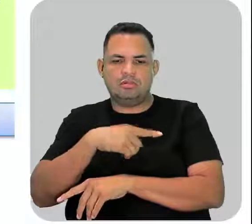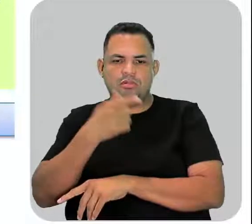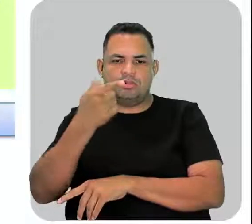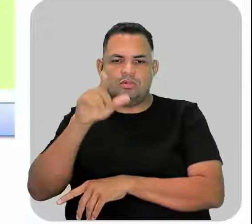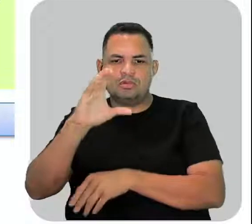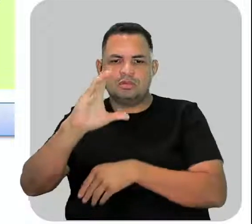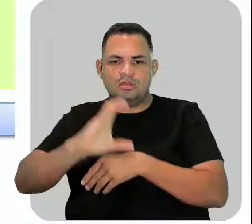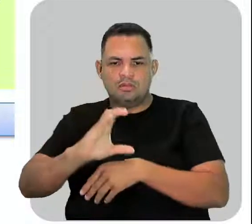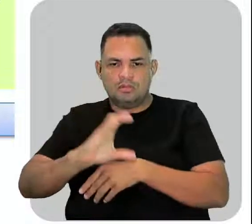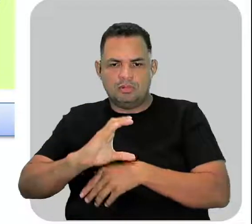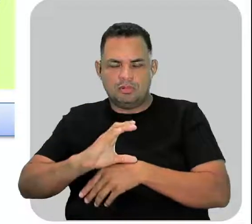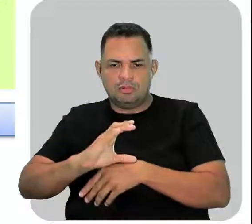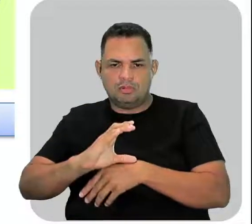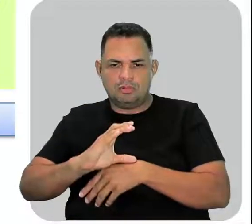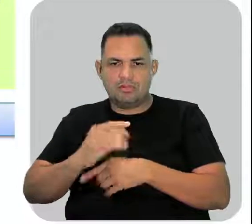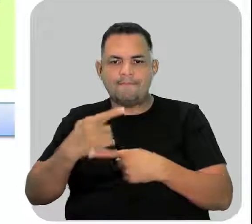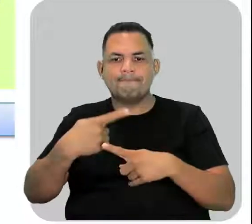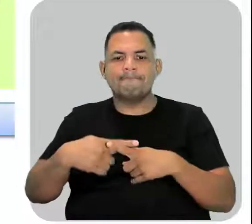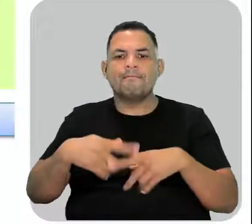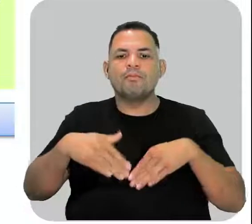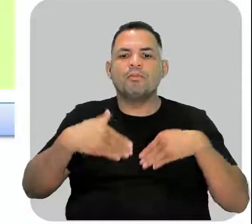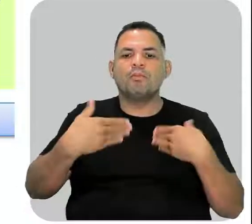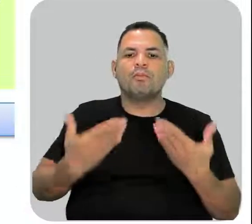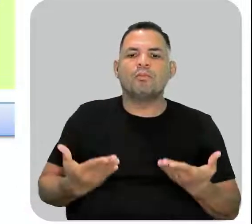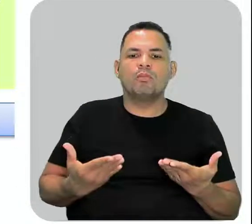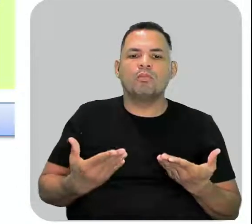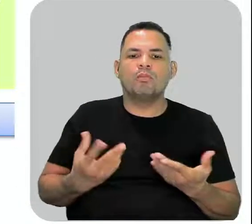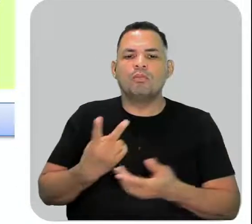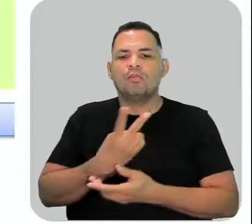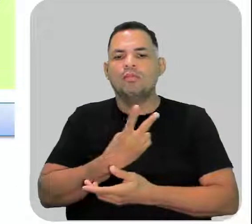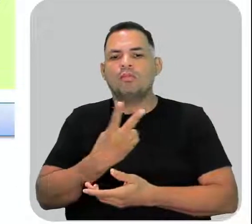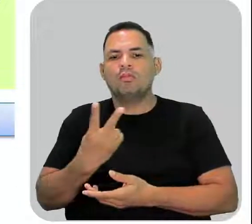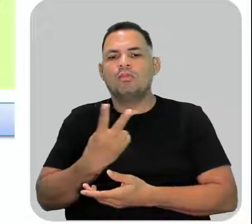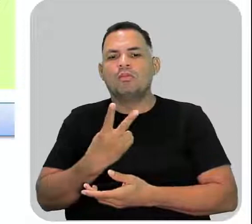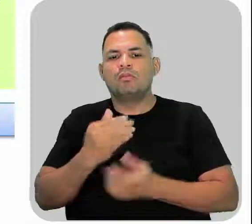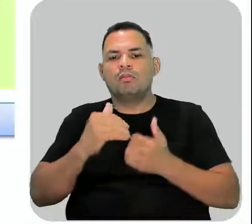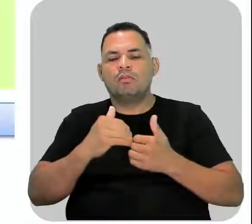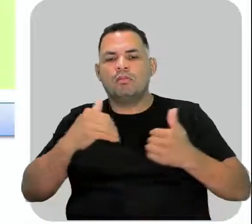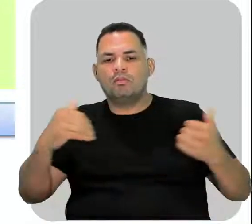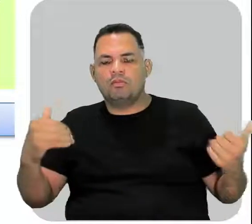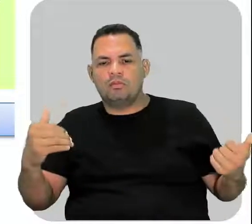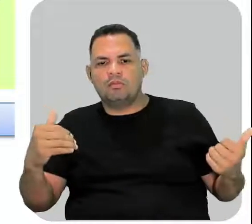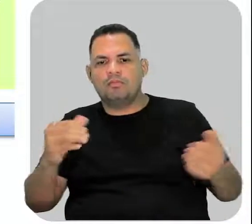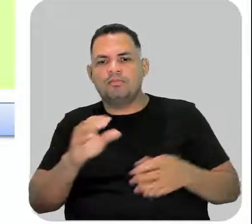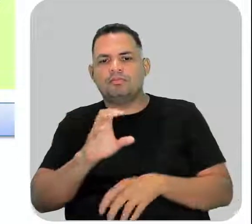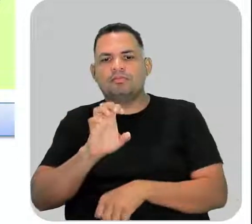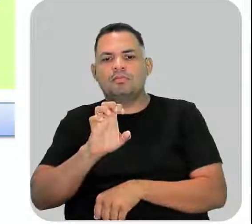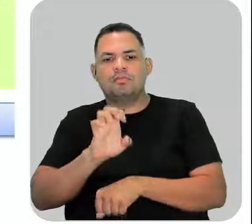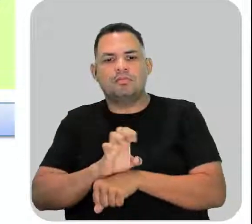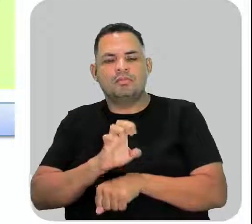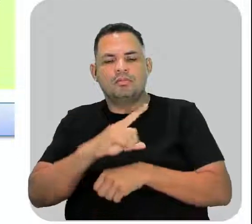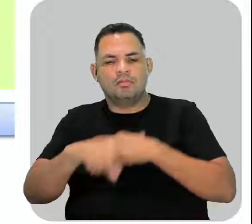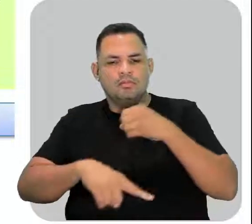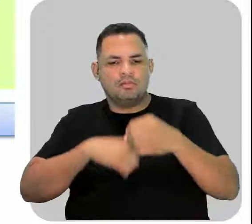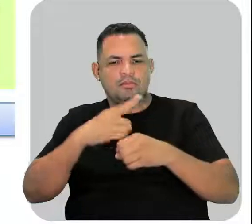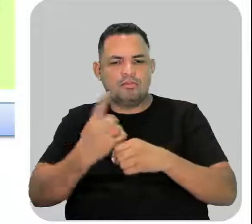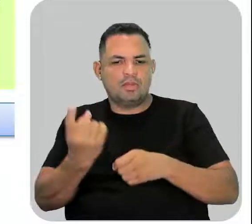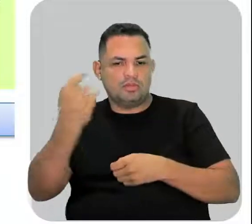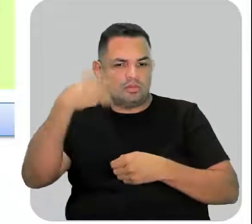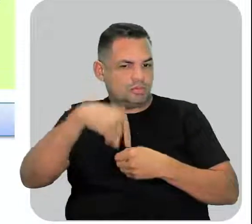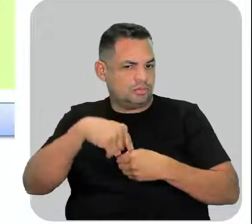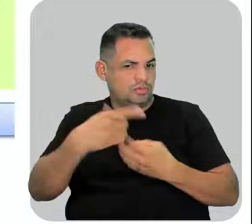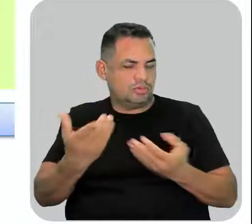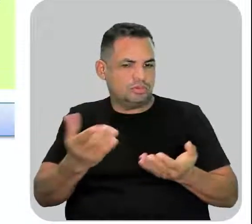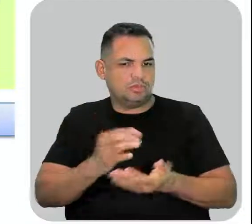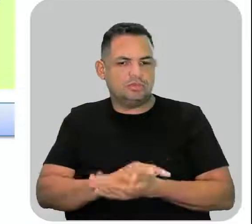outro carbono. Isso porque quando essa dupla se rompeu, o elétron desse carbono também voltou para ele.